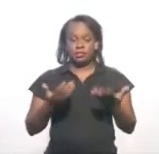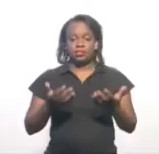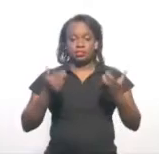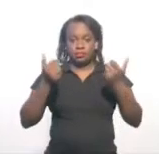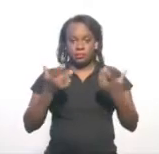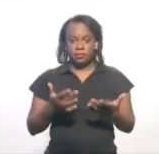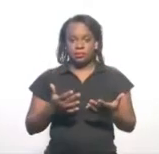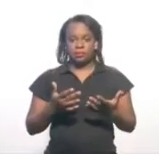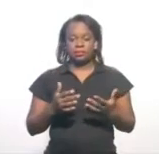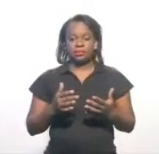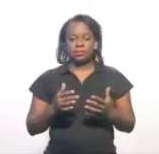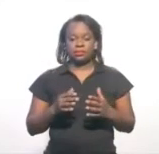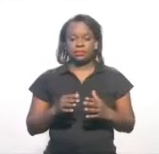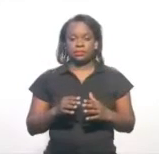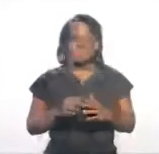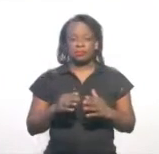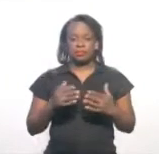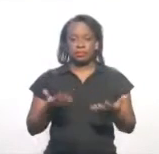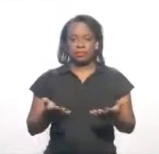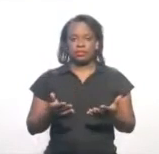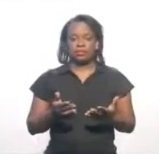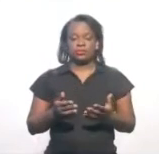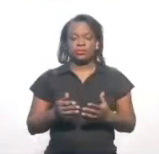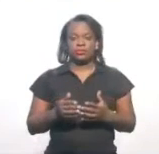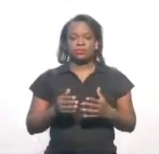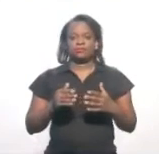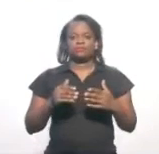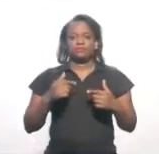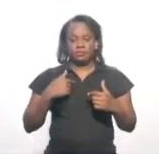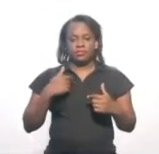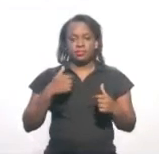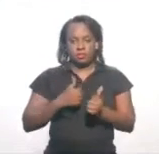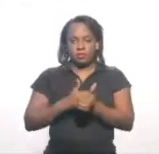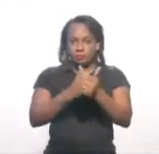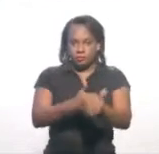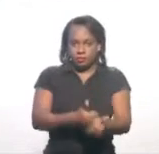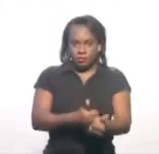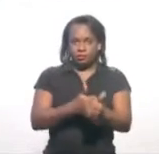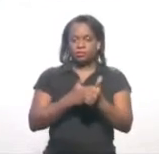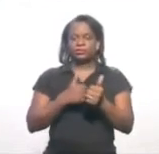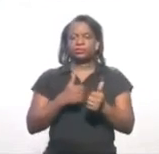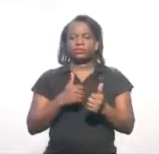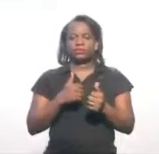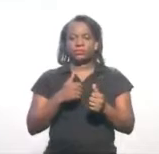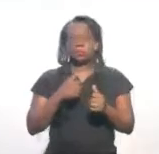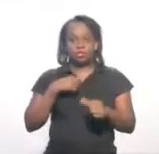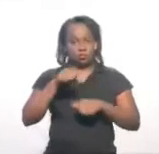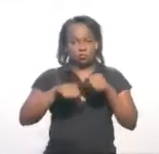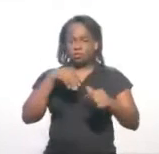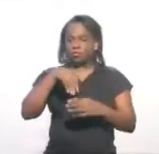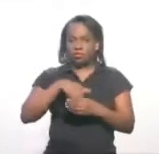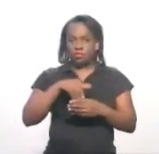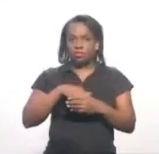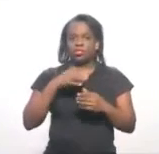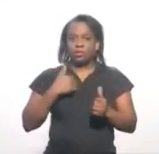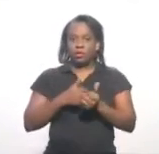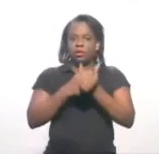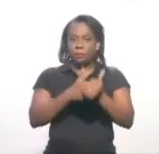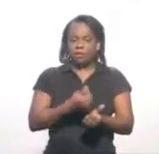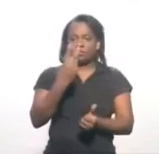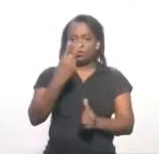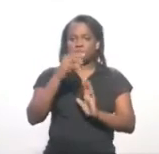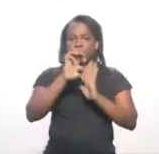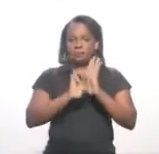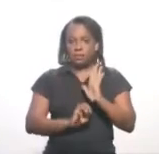Deputado subtenente, atenção aí, subtenente. Então, eu acompanho, presidente, mudando o meu voto, eu acompanho as duas